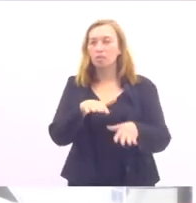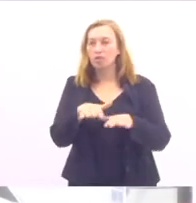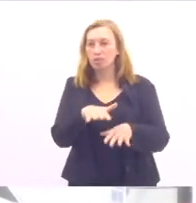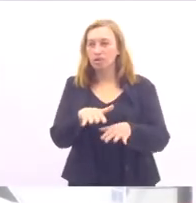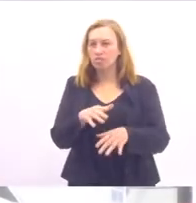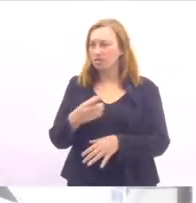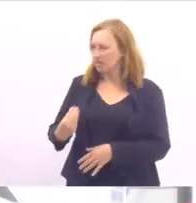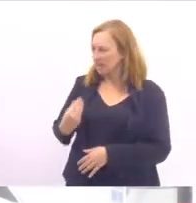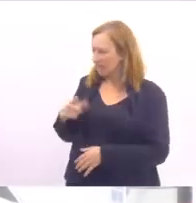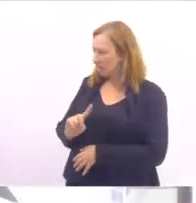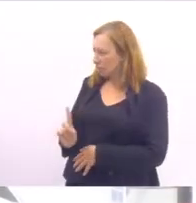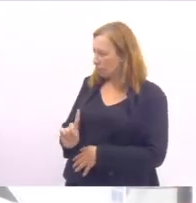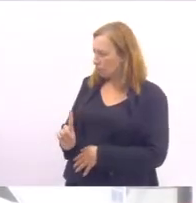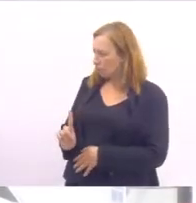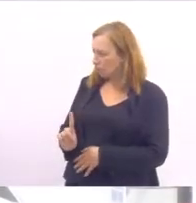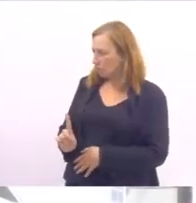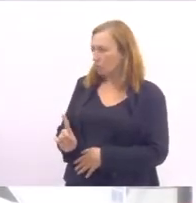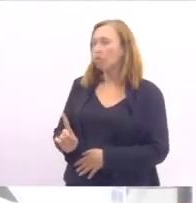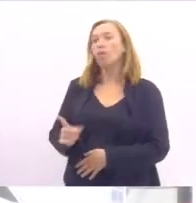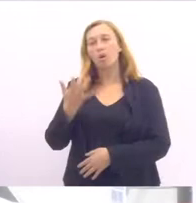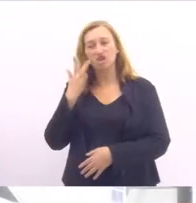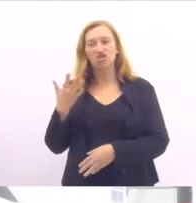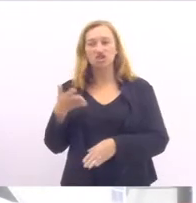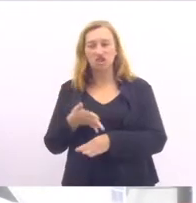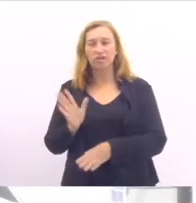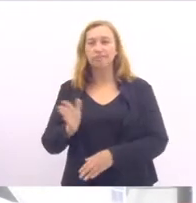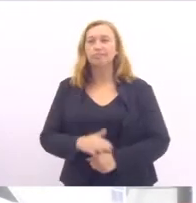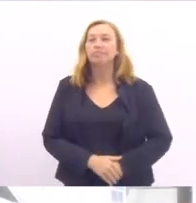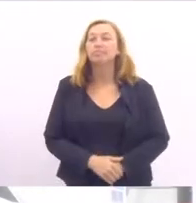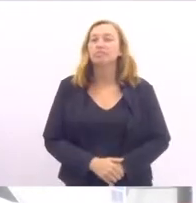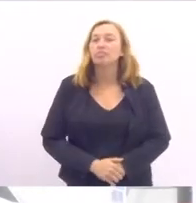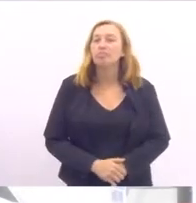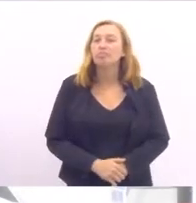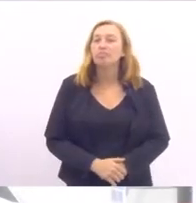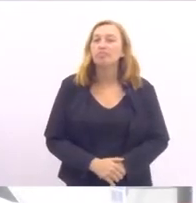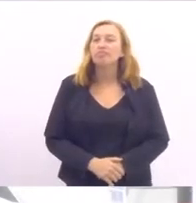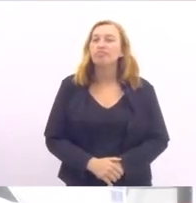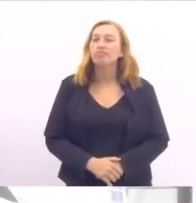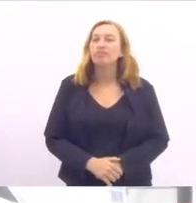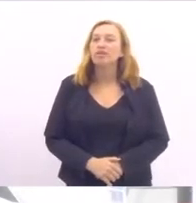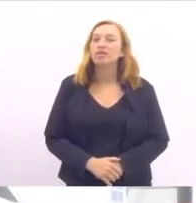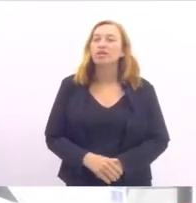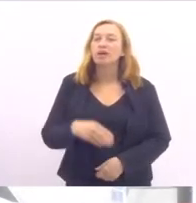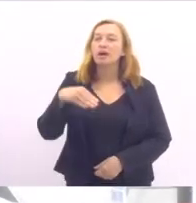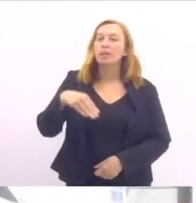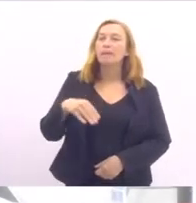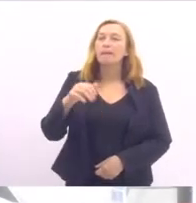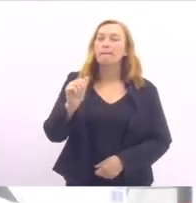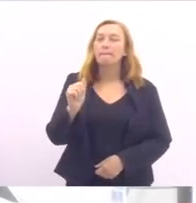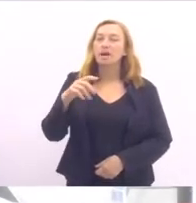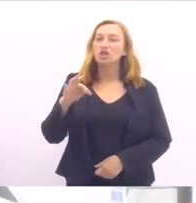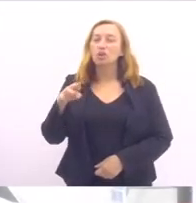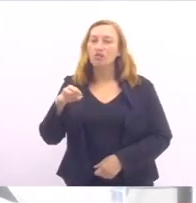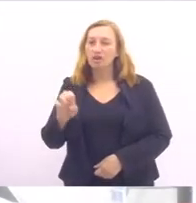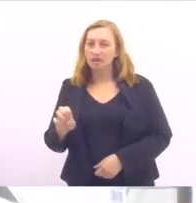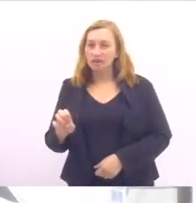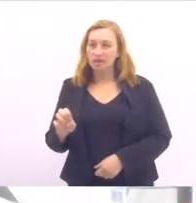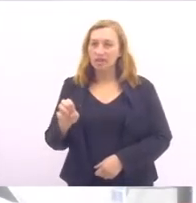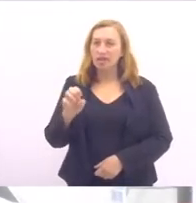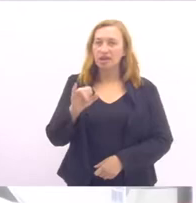Ainda não está aqui? Não, mas deve chegar. E o nosso Mantovani do INEA, que está aqui